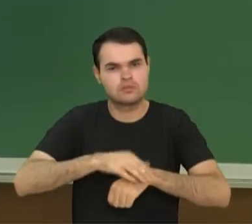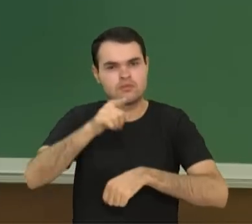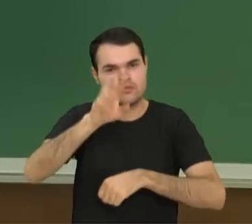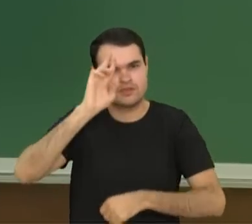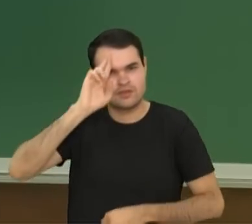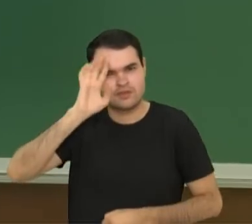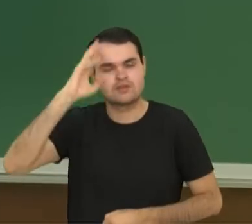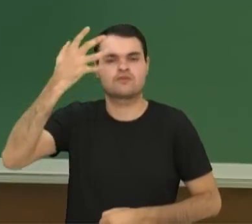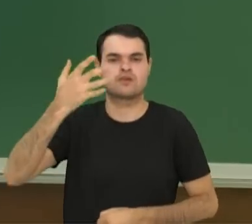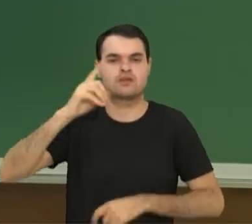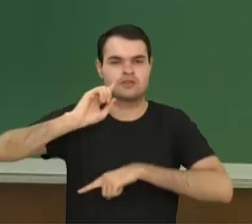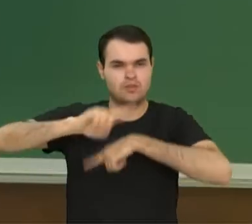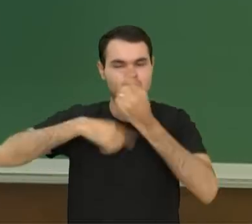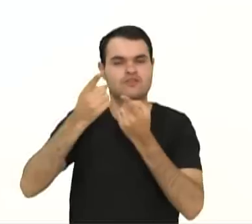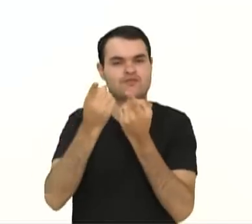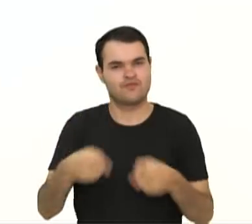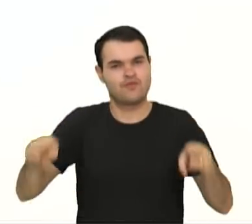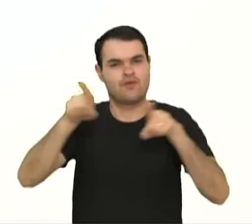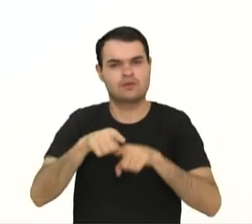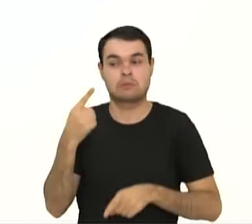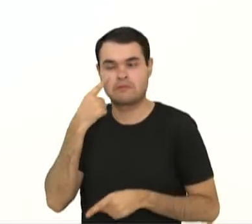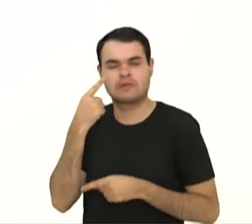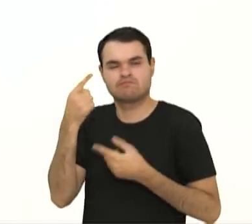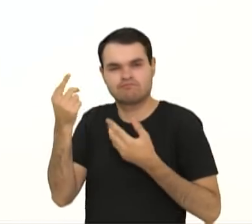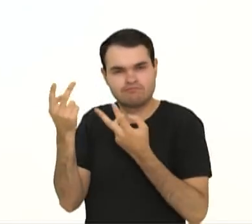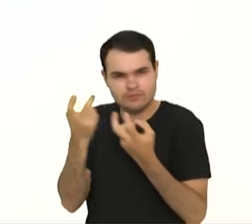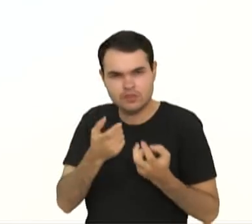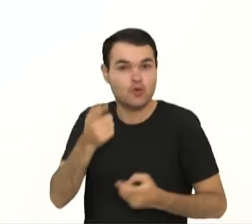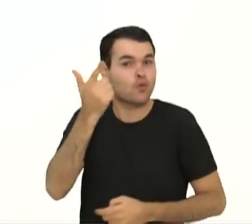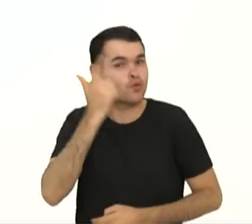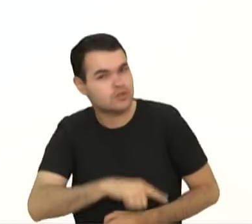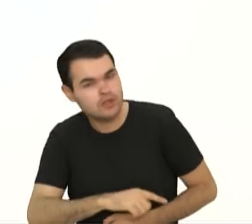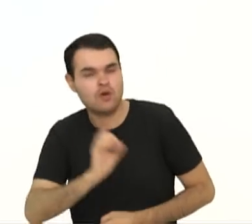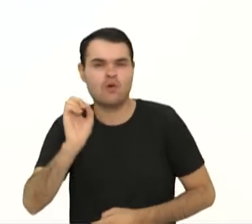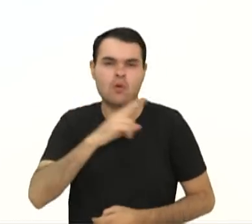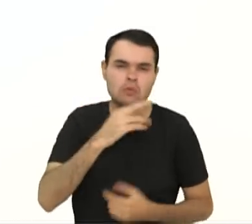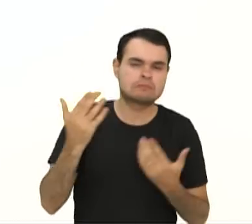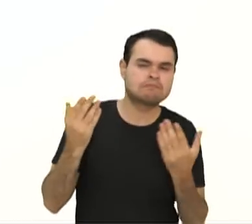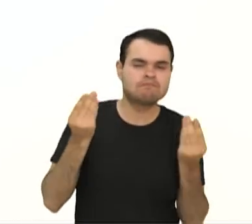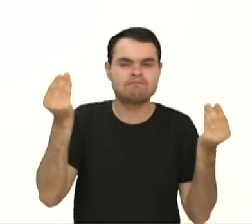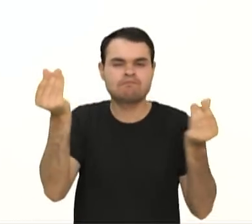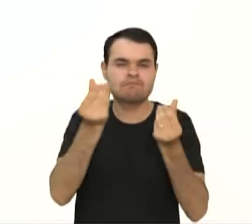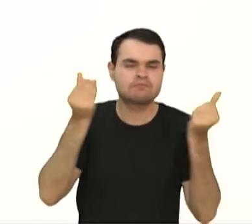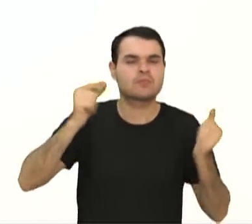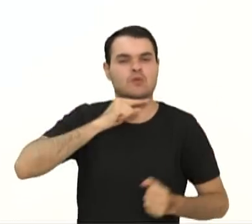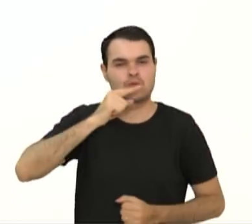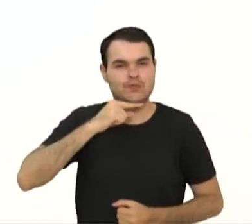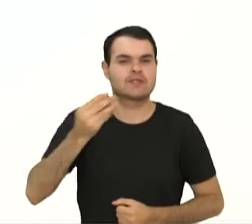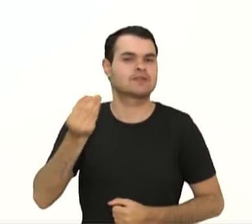questão e depois a gente volta para ver o que vocês conseguiram ou se ficaram com alguma dúvida, a gente